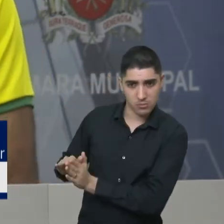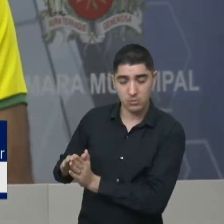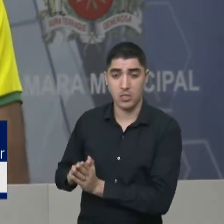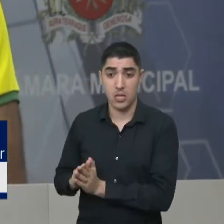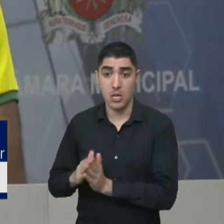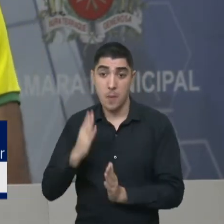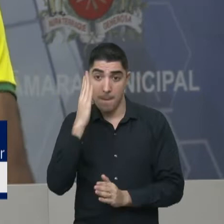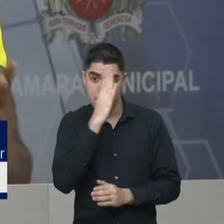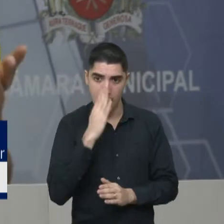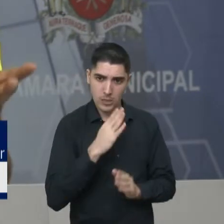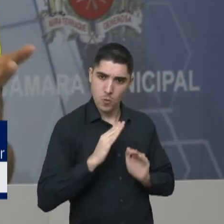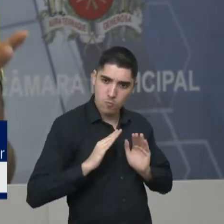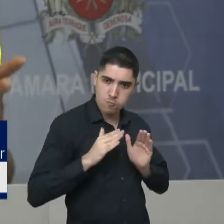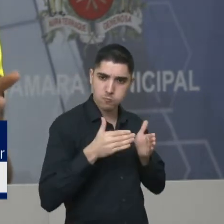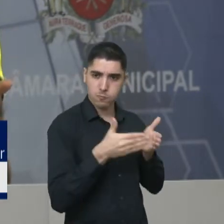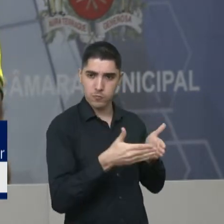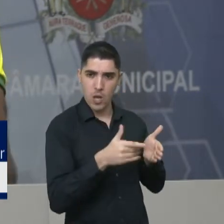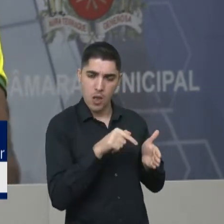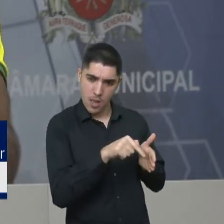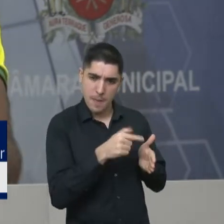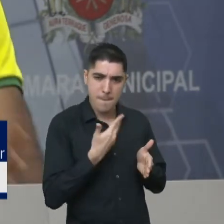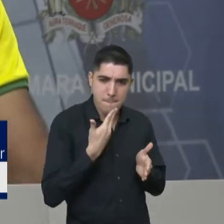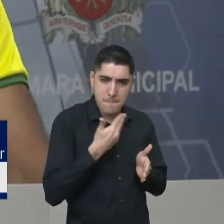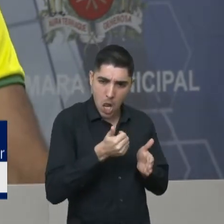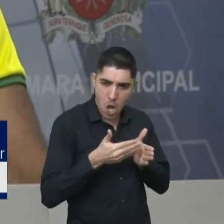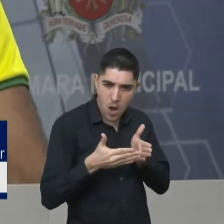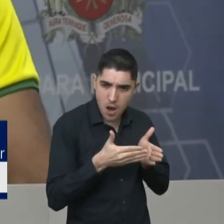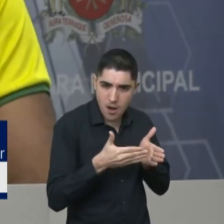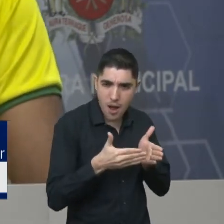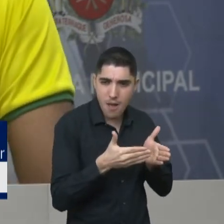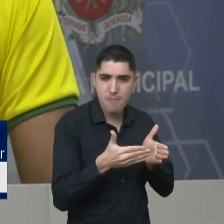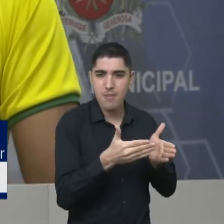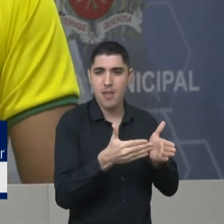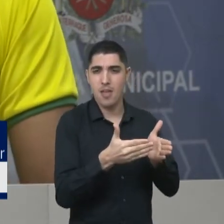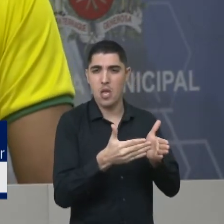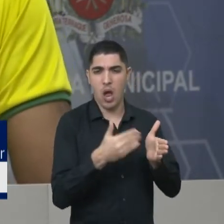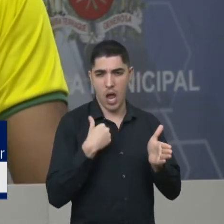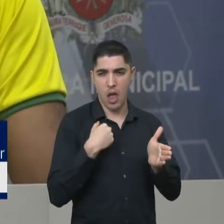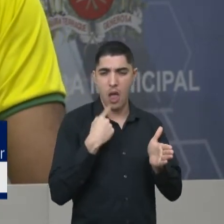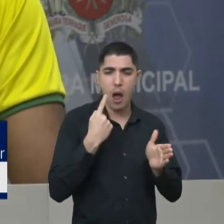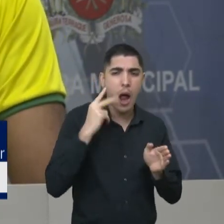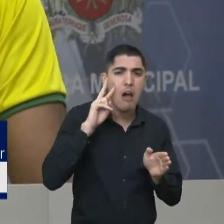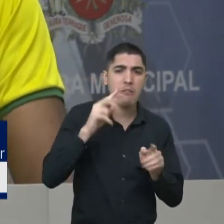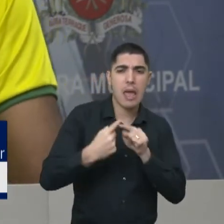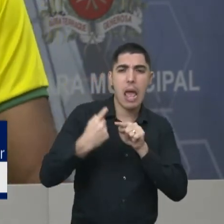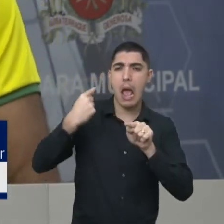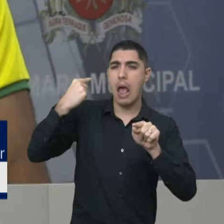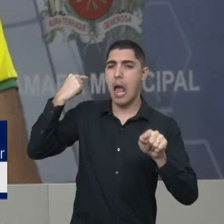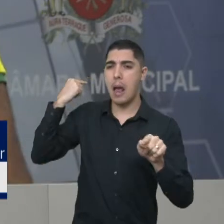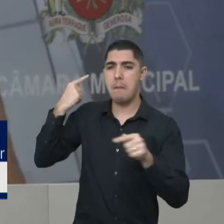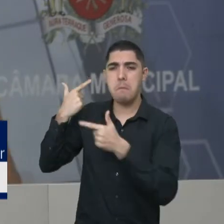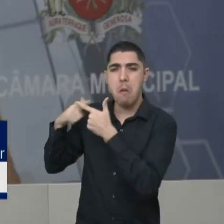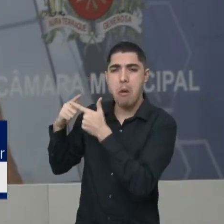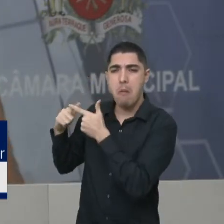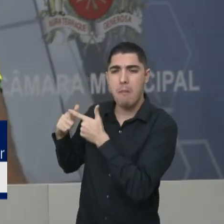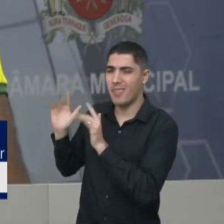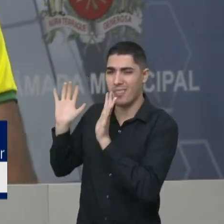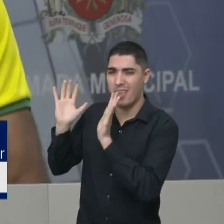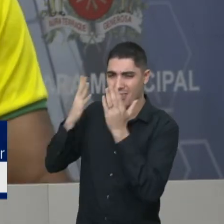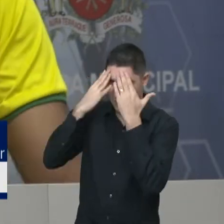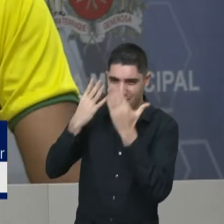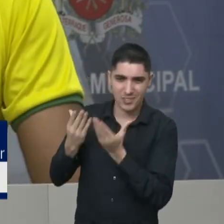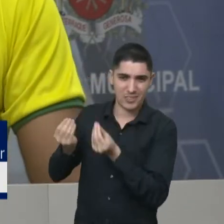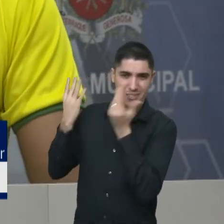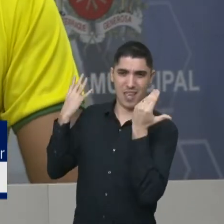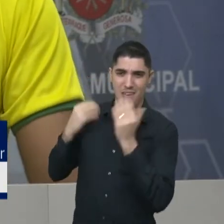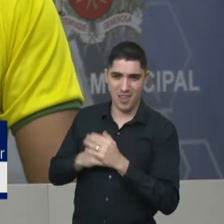Brasil num caminho onde você não vai olhar para trás e ver um país desmantelado,